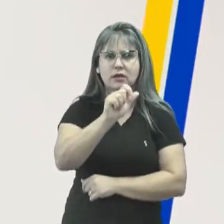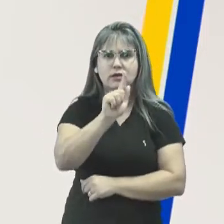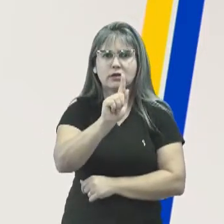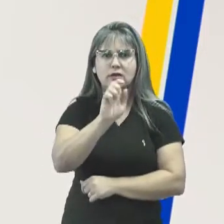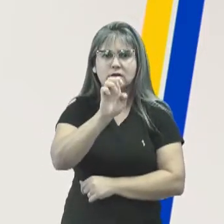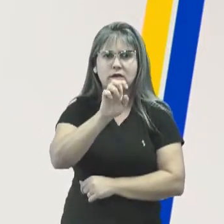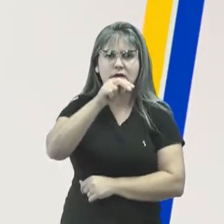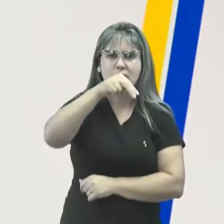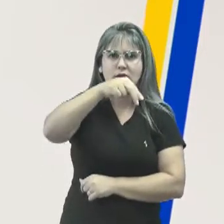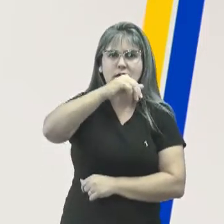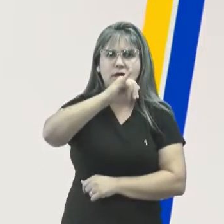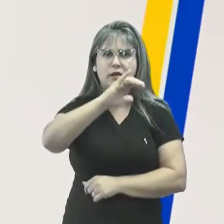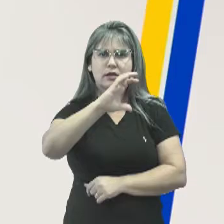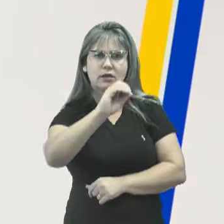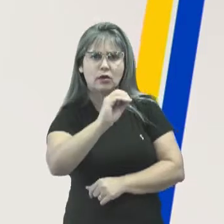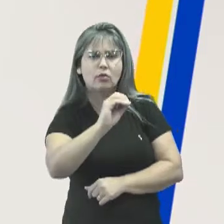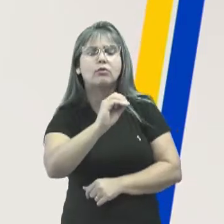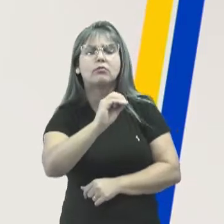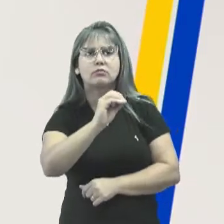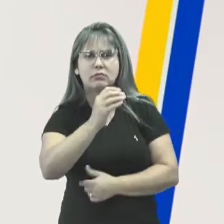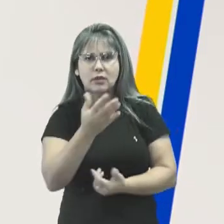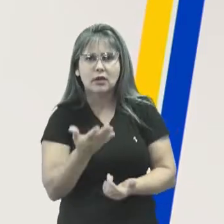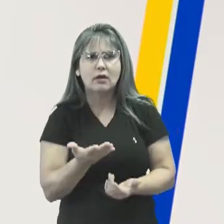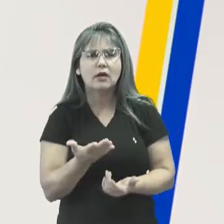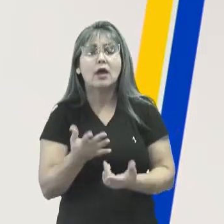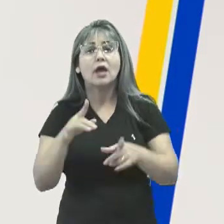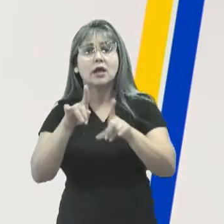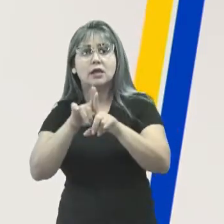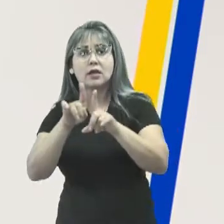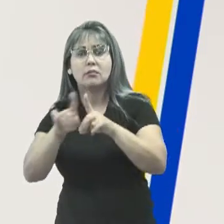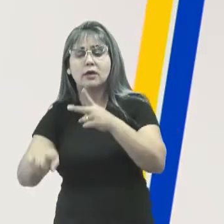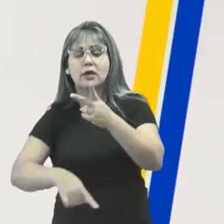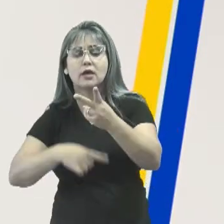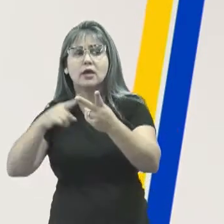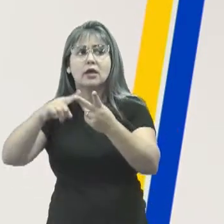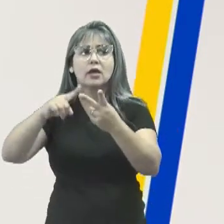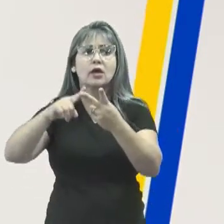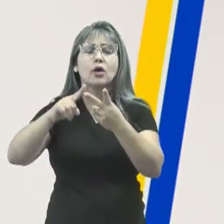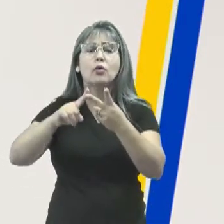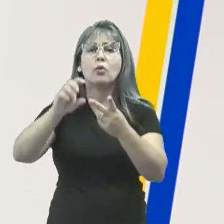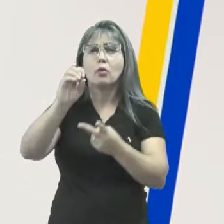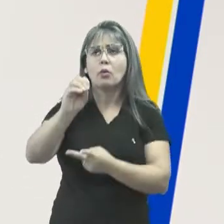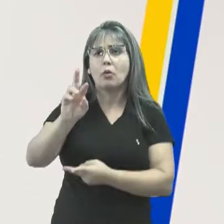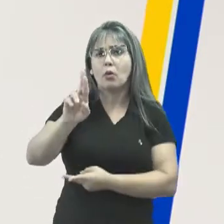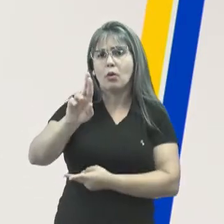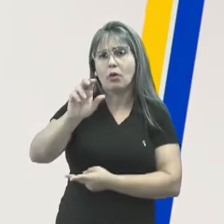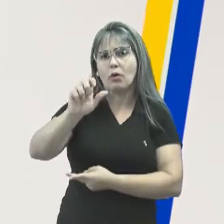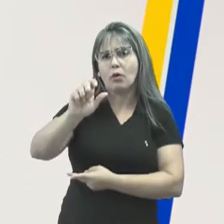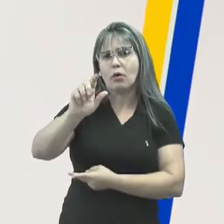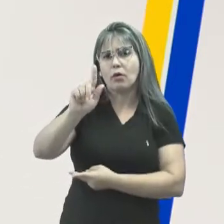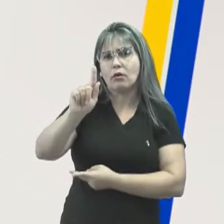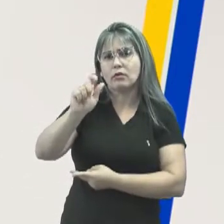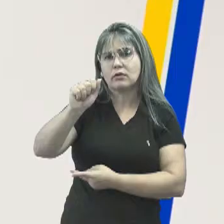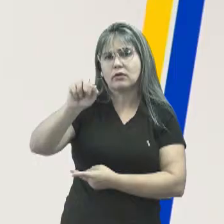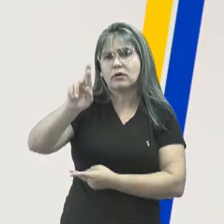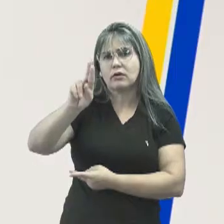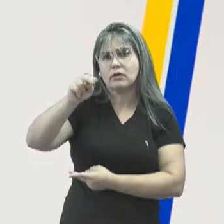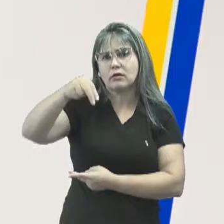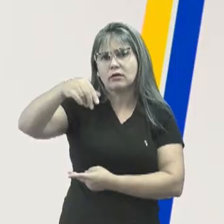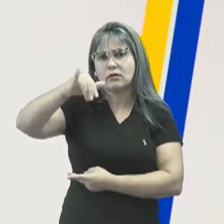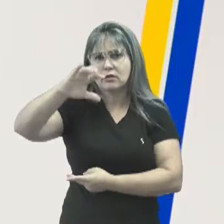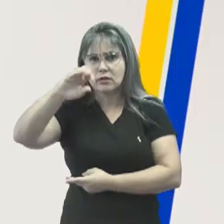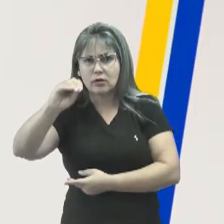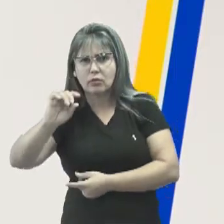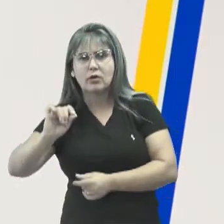aqueles alimentos que são produzidos naturalmente, sem muita utilização de pesticidas, herbicidas ou